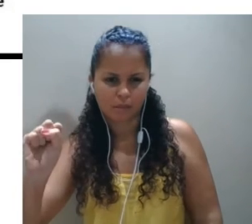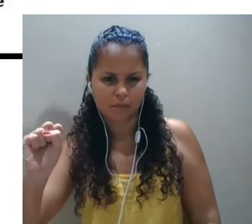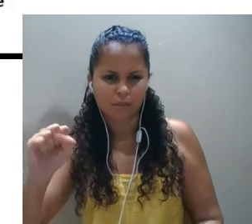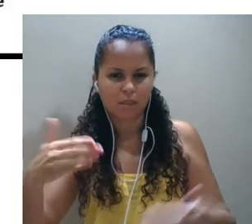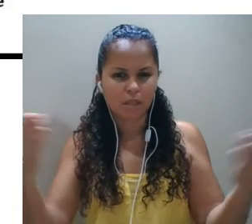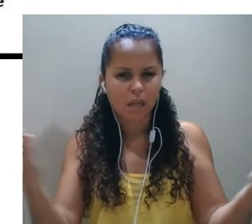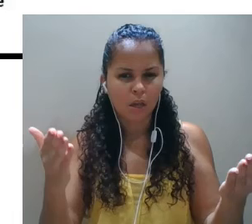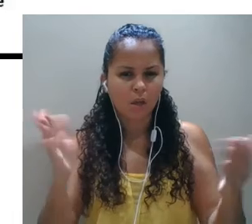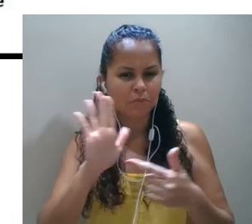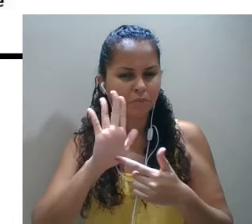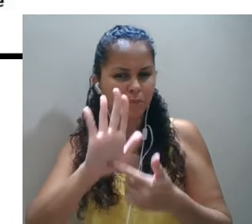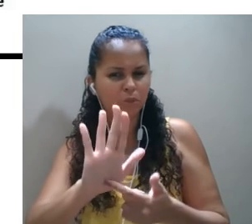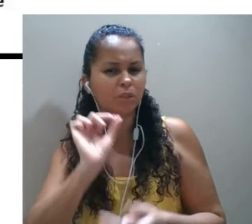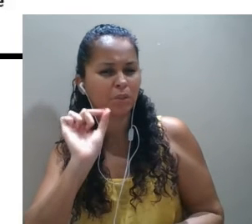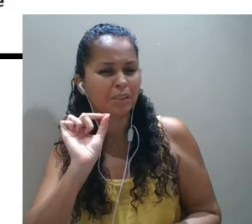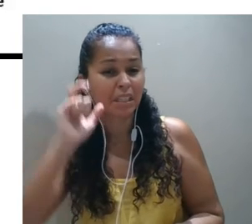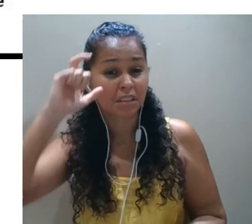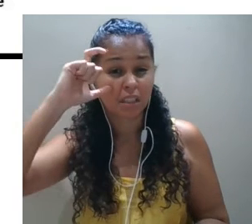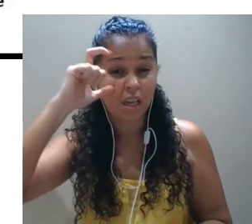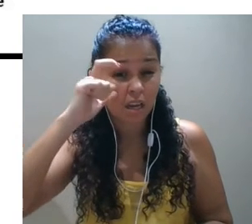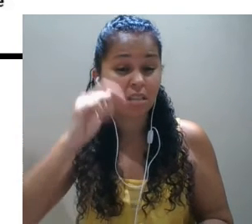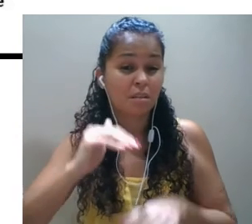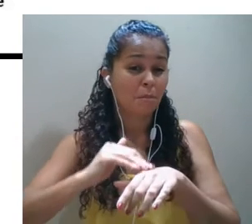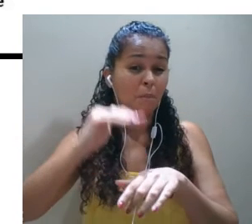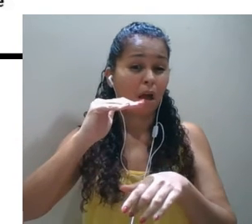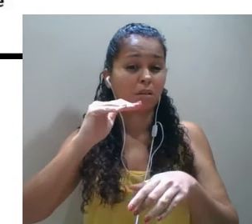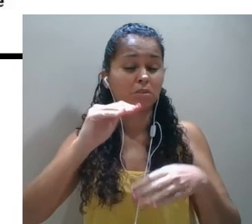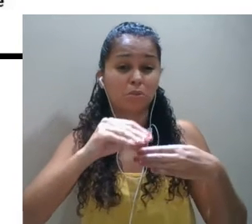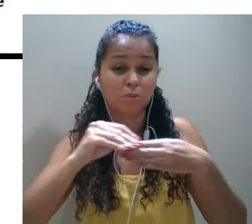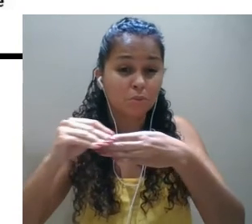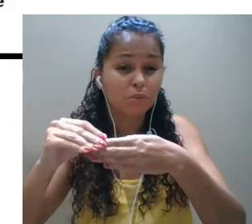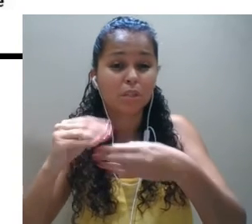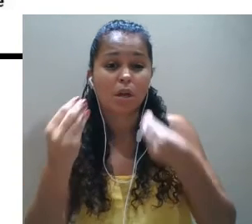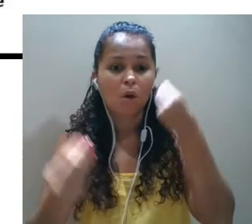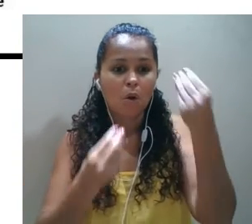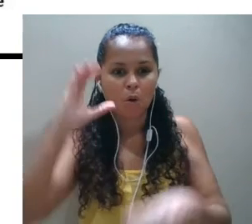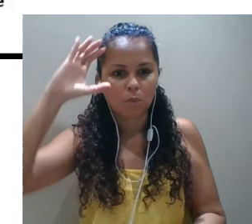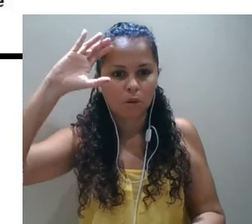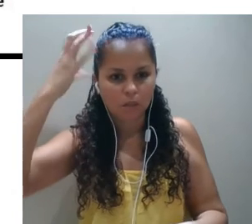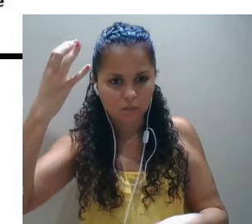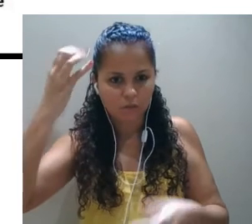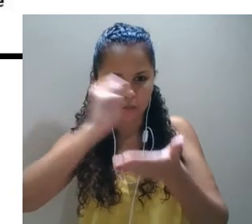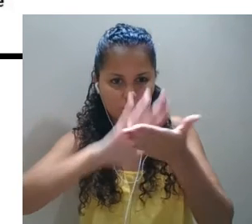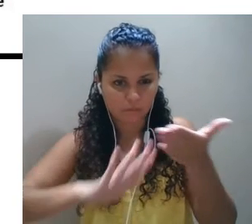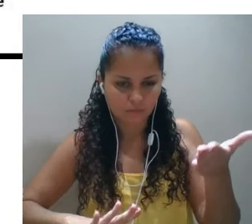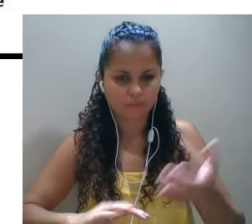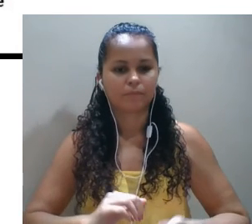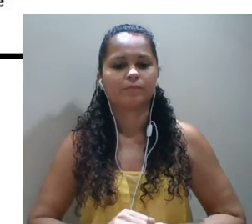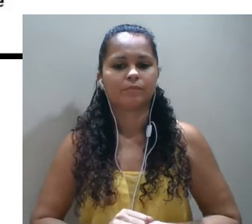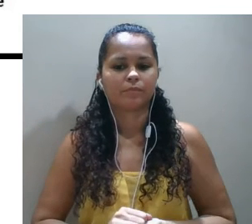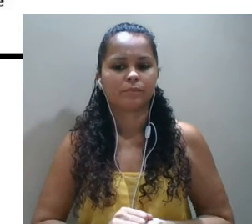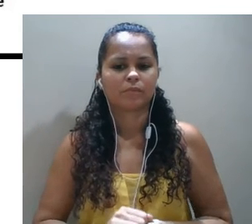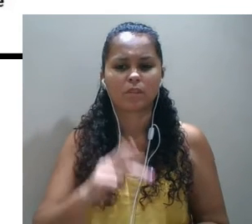vocês agora a parte que nos interessa e que nos dá um caminho para iniciar a solução do problema. Então, vamos lá? Ele diz